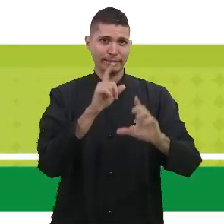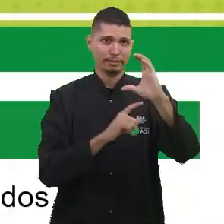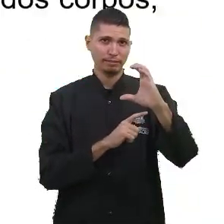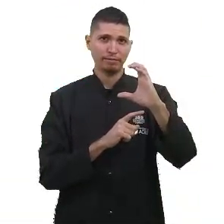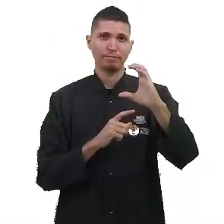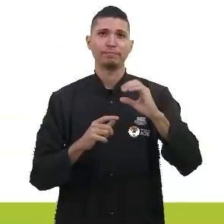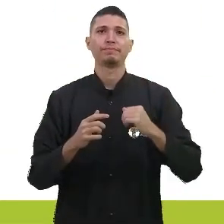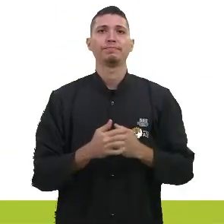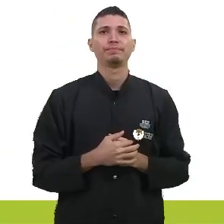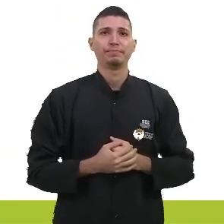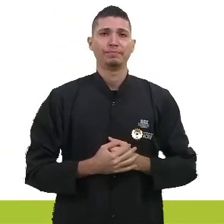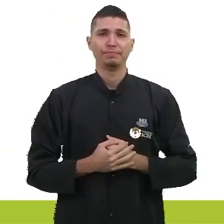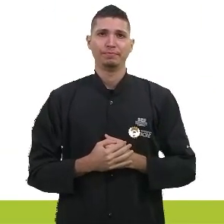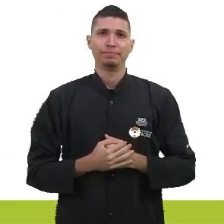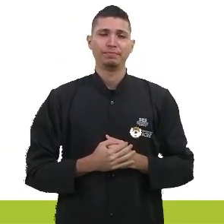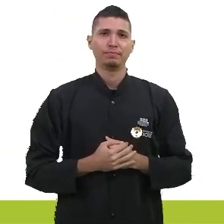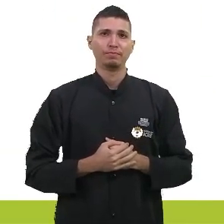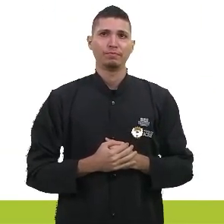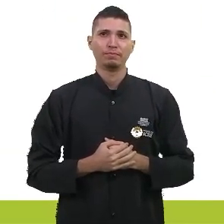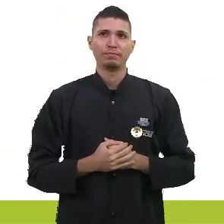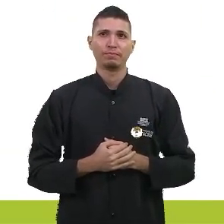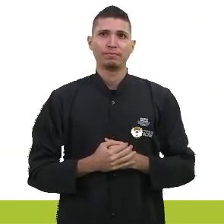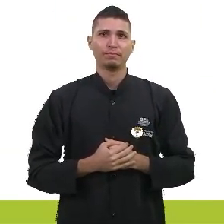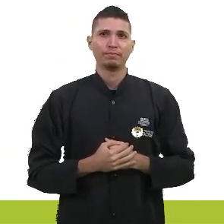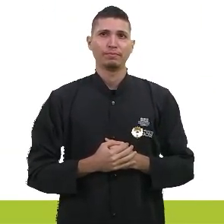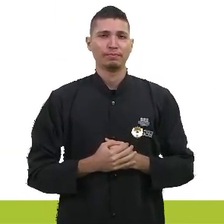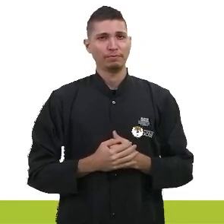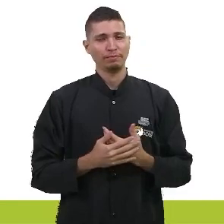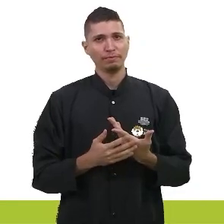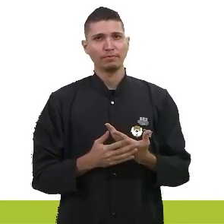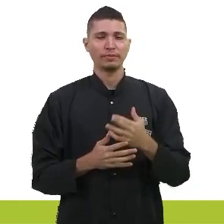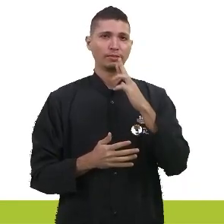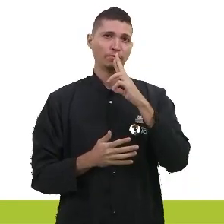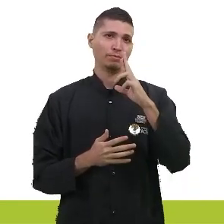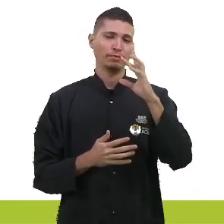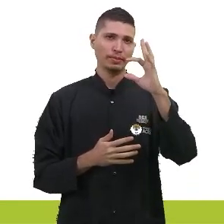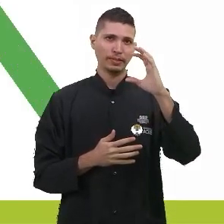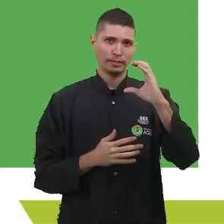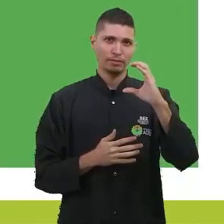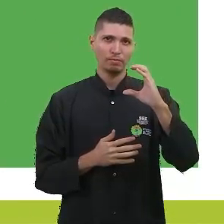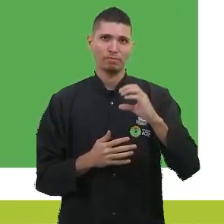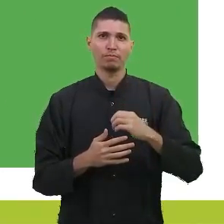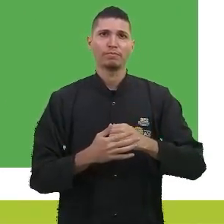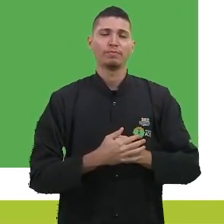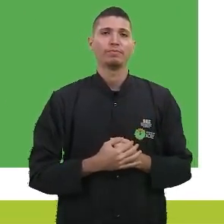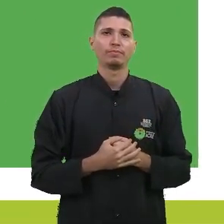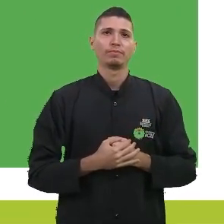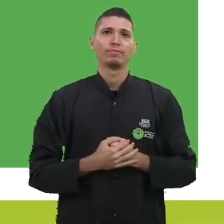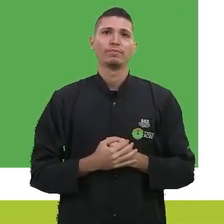Então, tá aí para vocês, né, o gabarito, letra C.